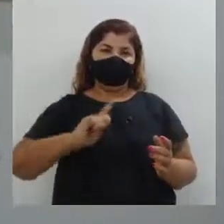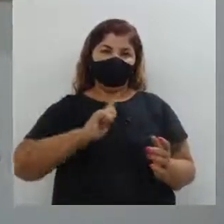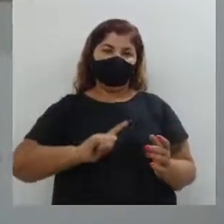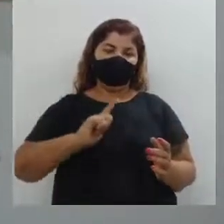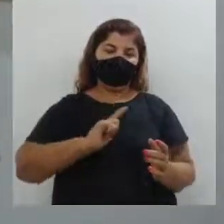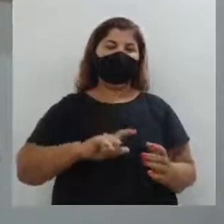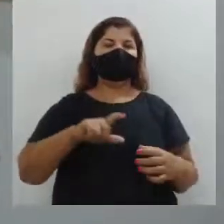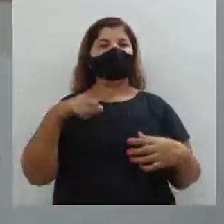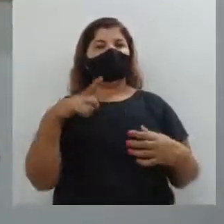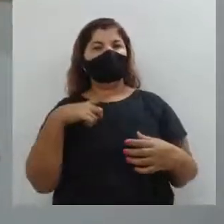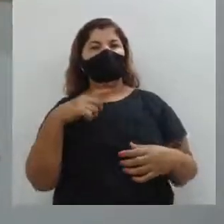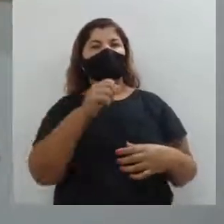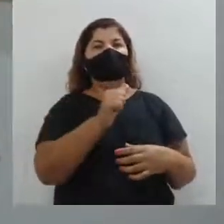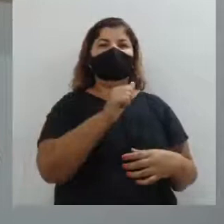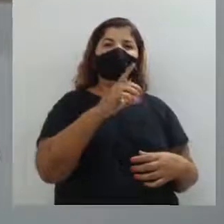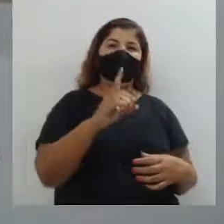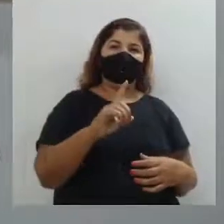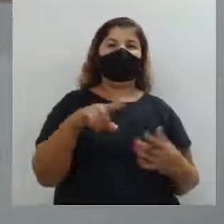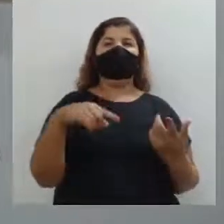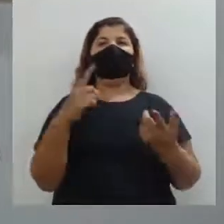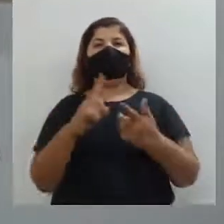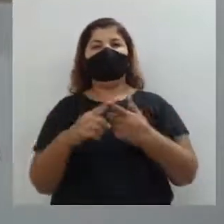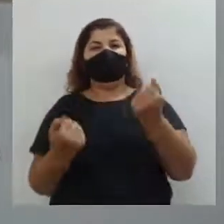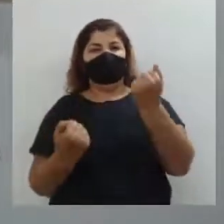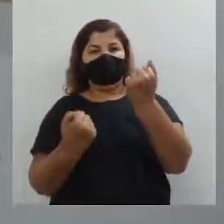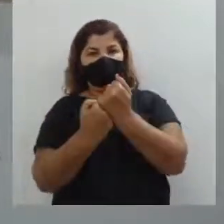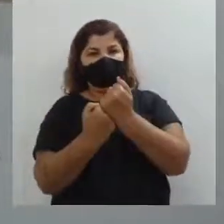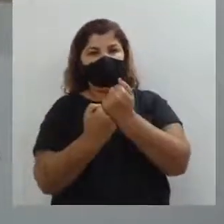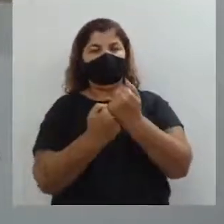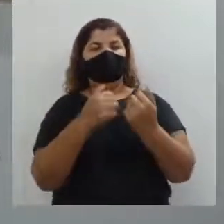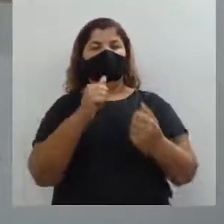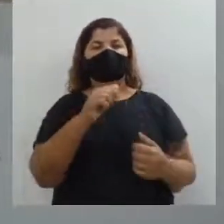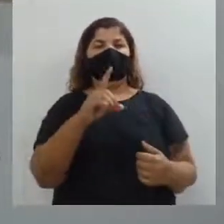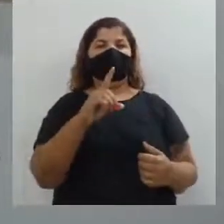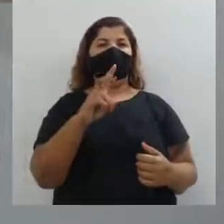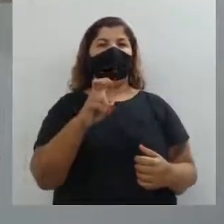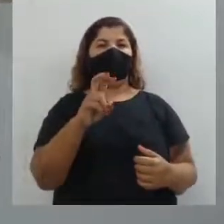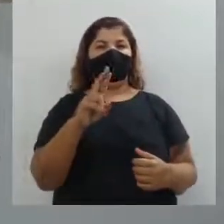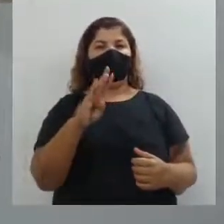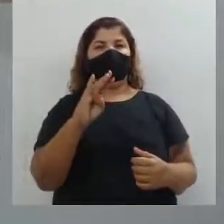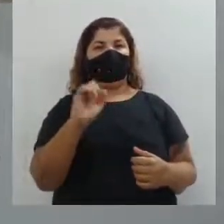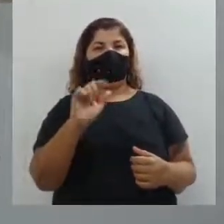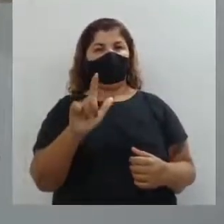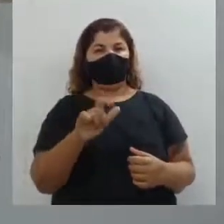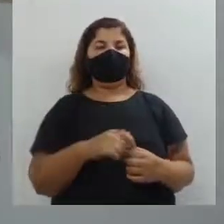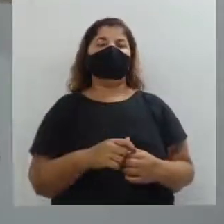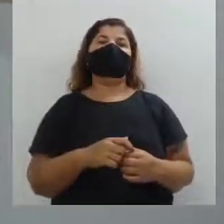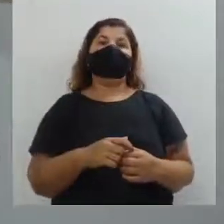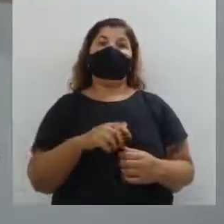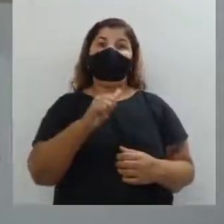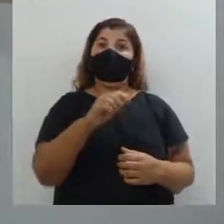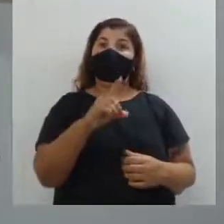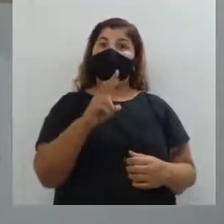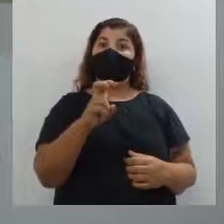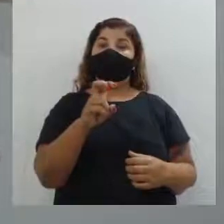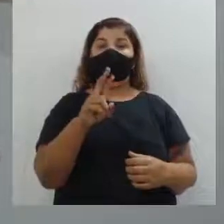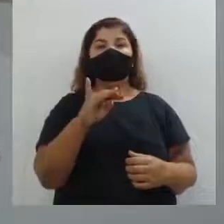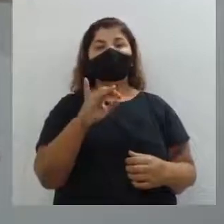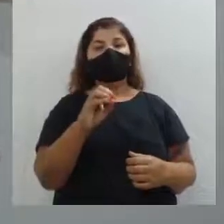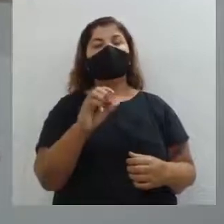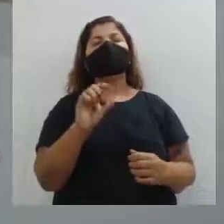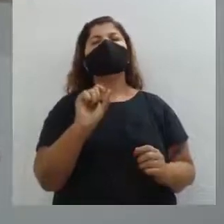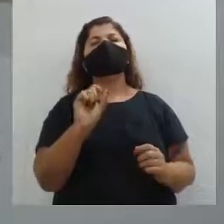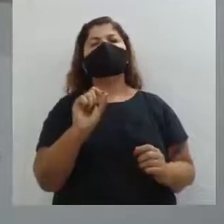Temos o advérbio e a locução adverbial. O advérbio seria, de uma forma bem simples,